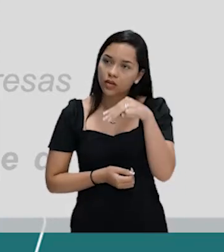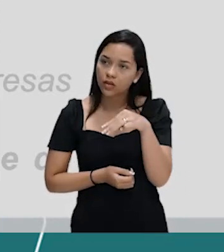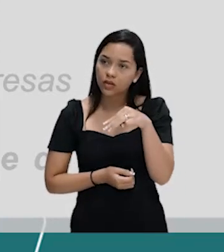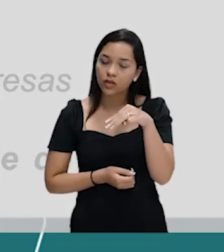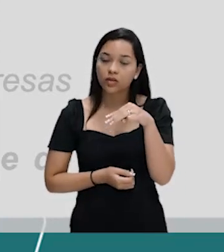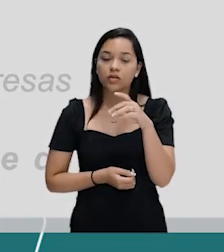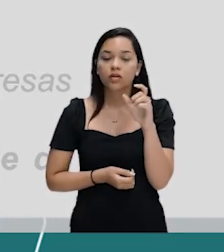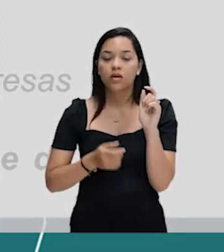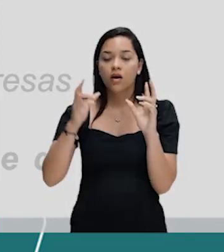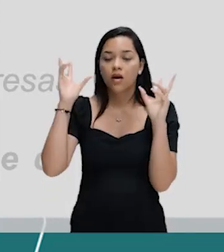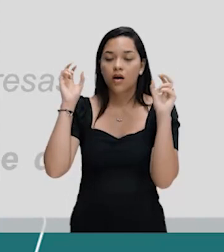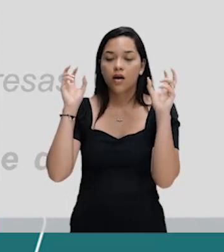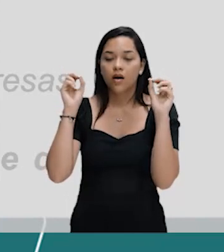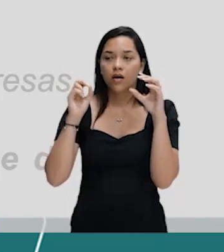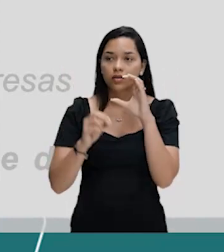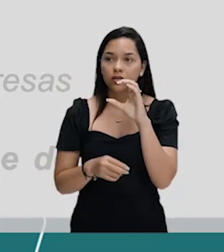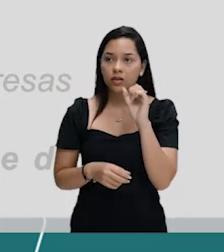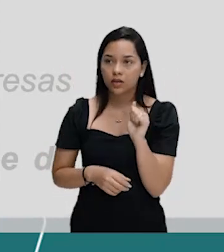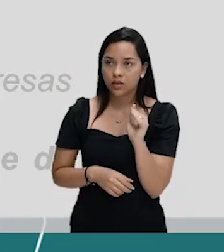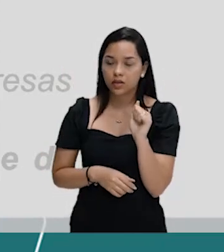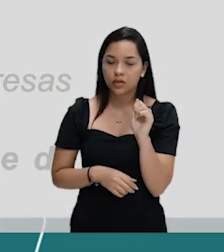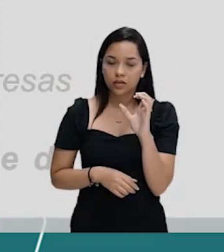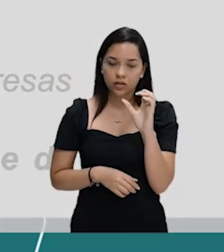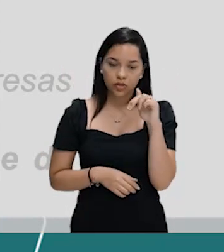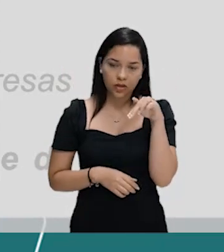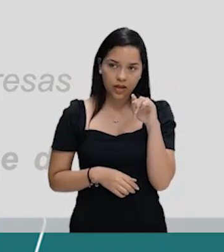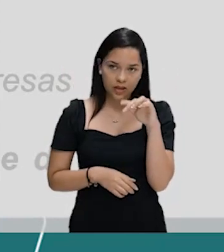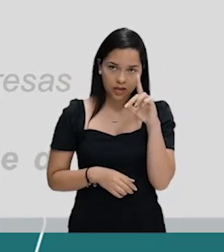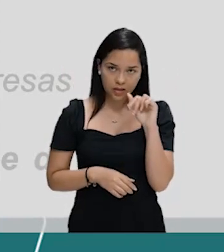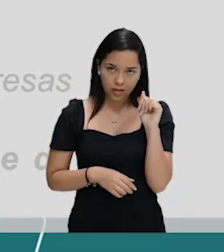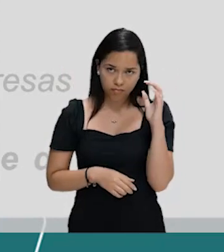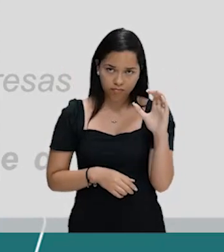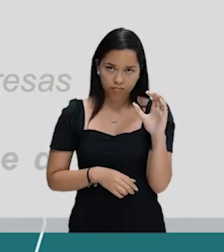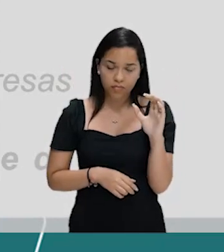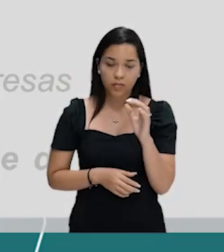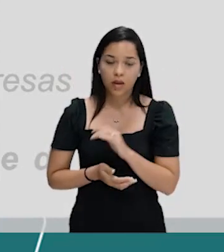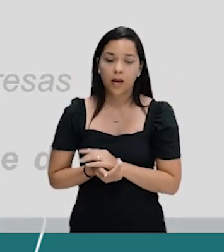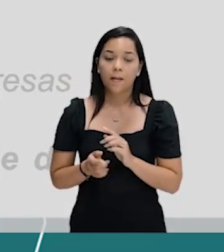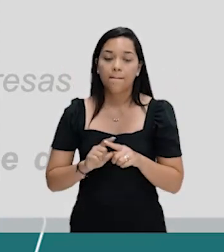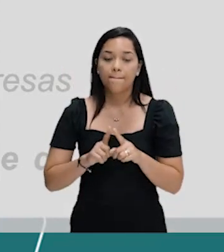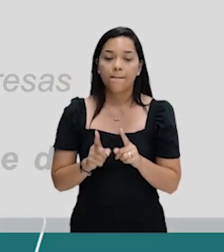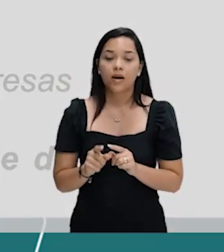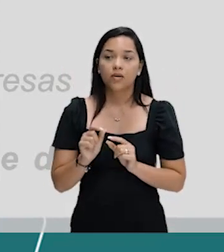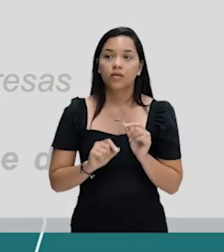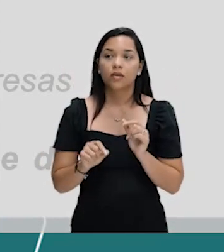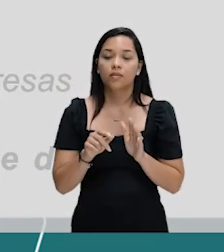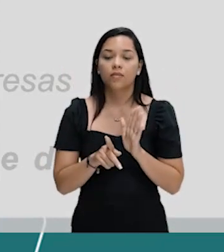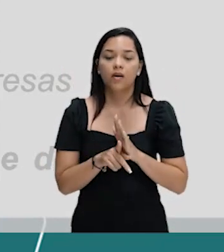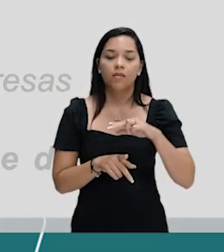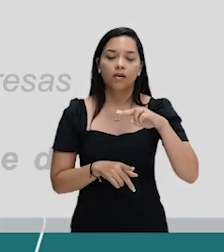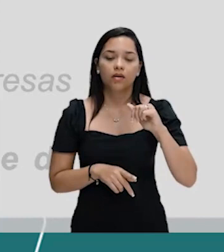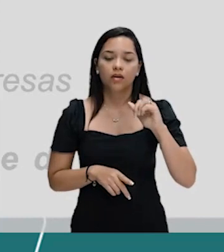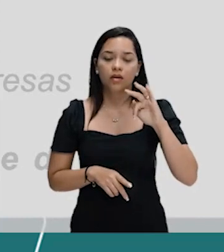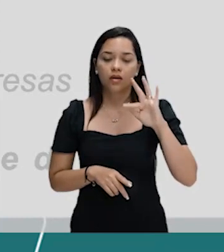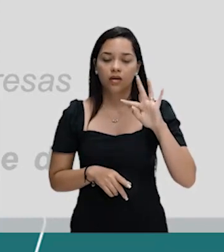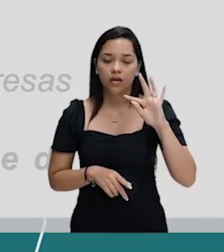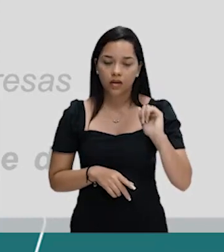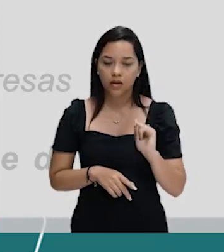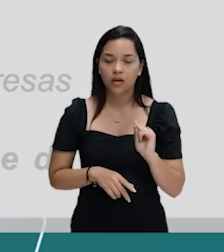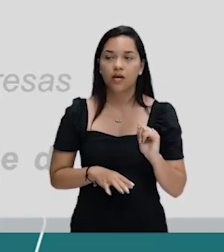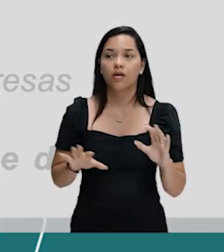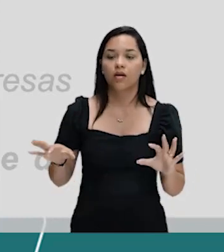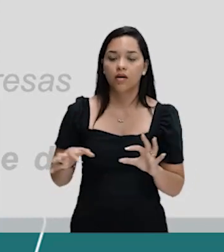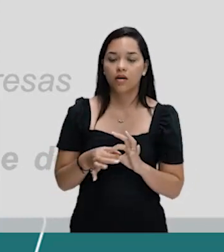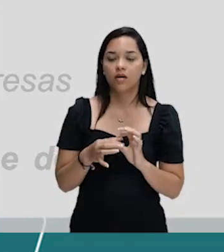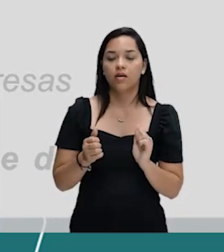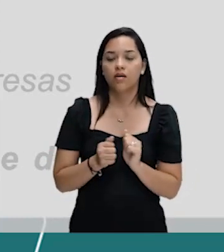de México, tá? E o CA de Canadá. Belezinha? Mas ele é o famoso NAFTA, galera, tá? O Acordo de